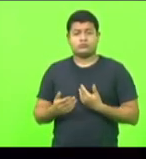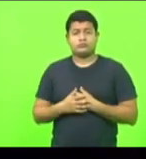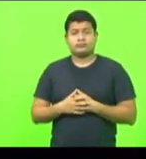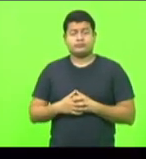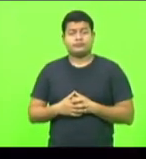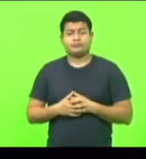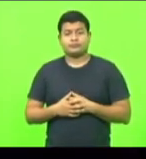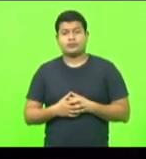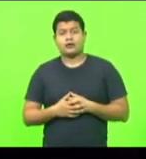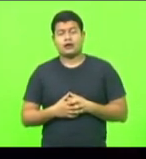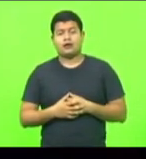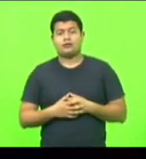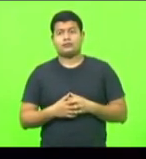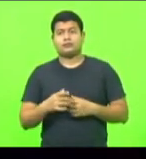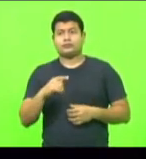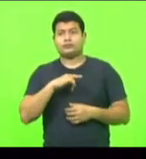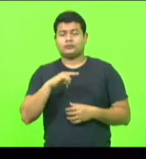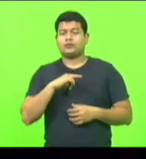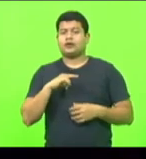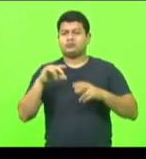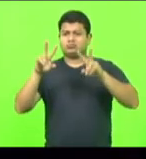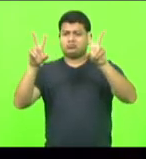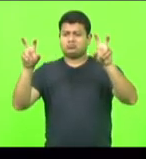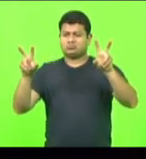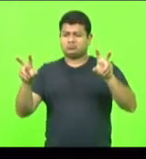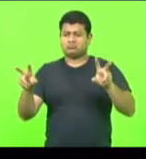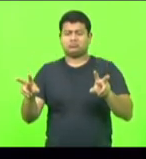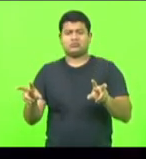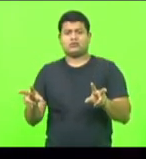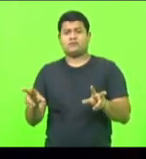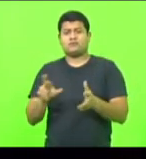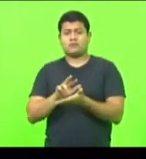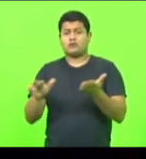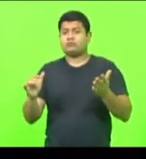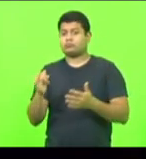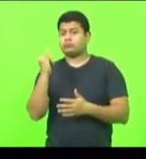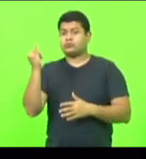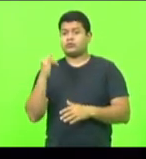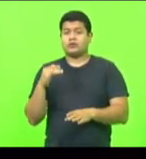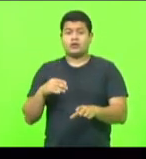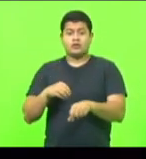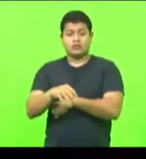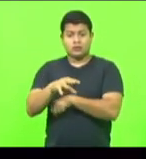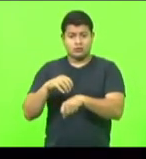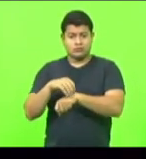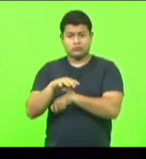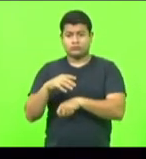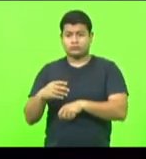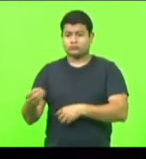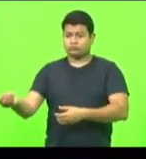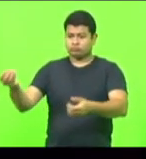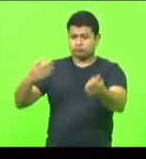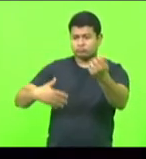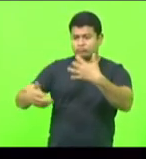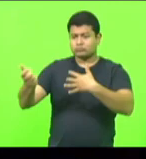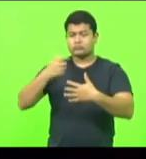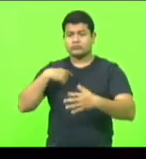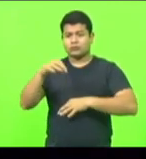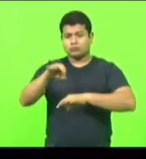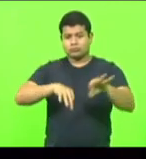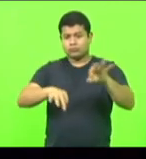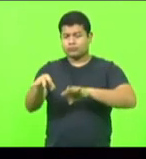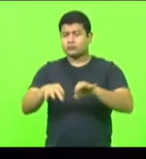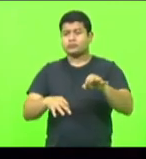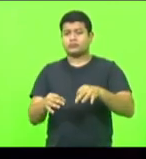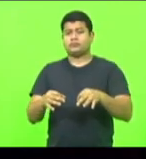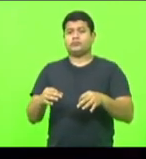Temas realmente relevantes, sugestões que foram trazidas para os ajustes necessários